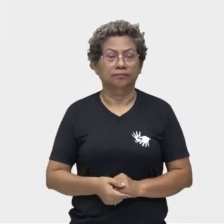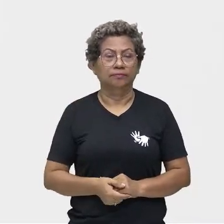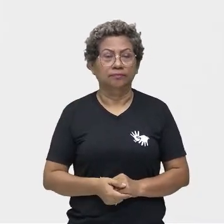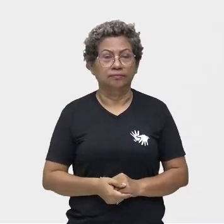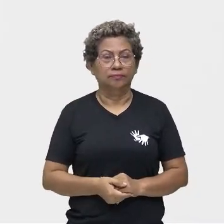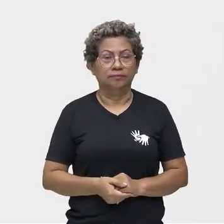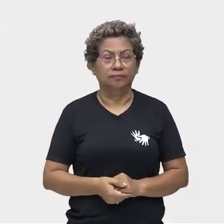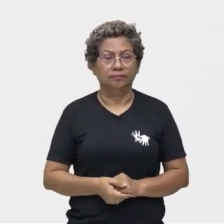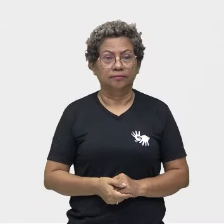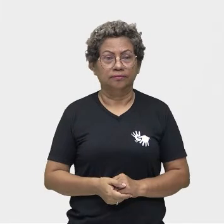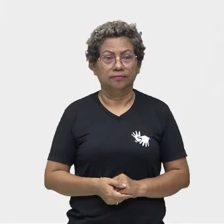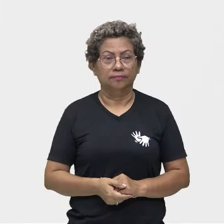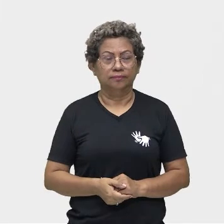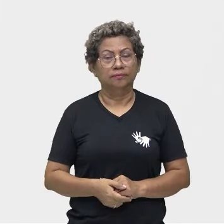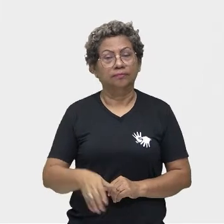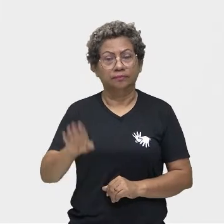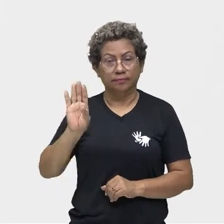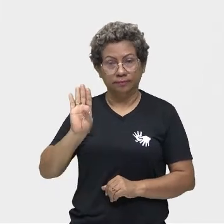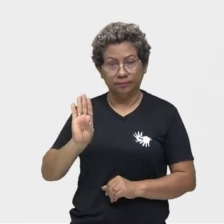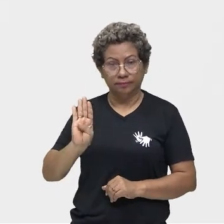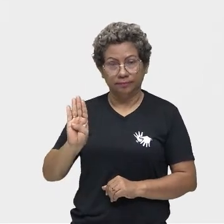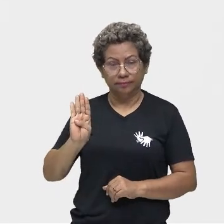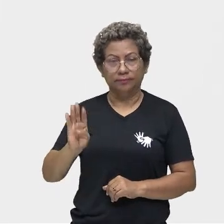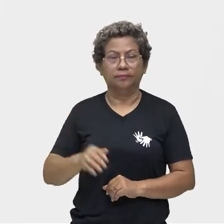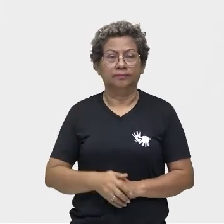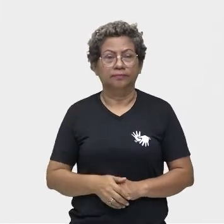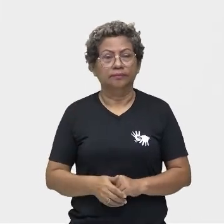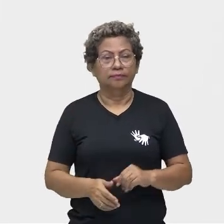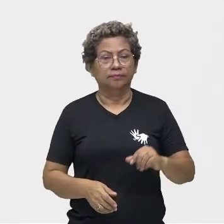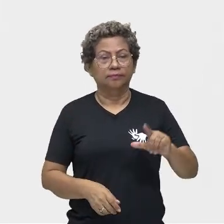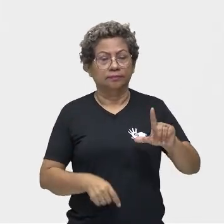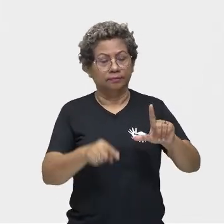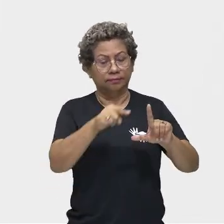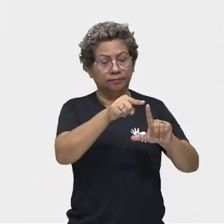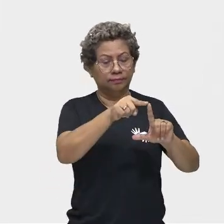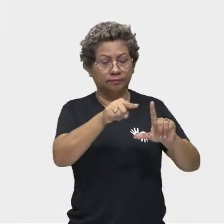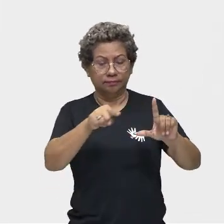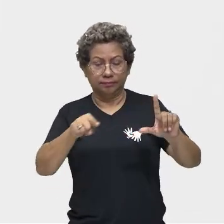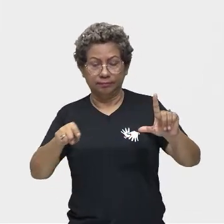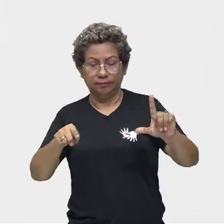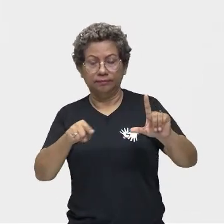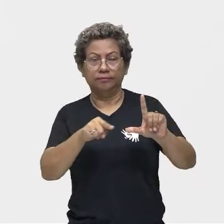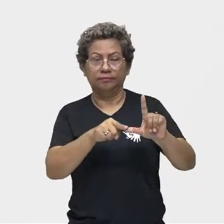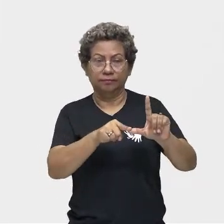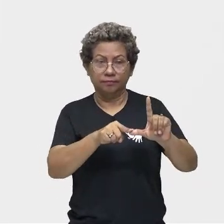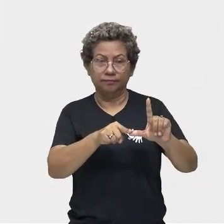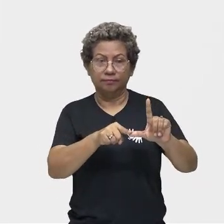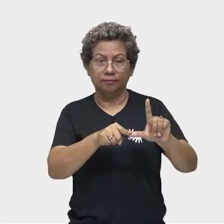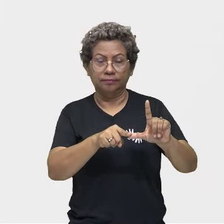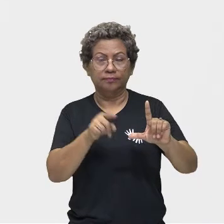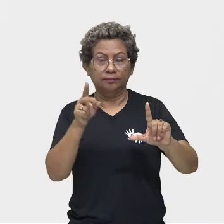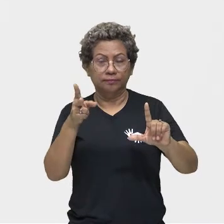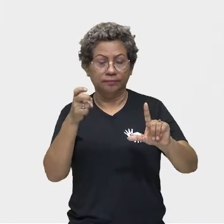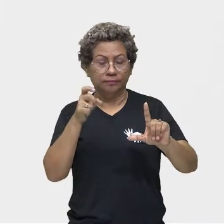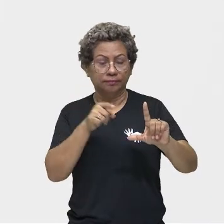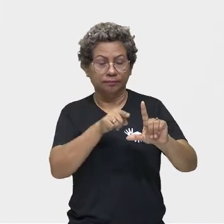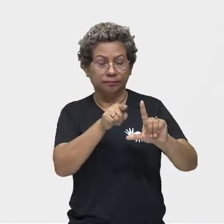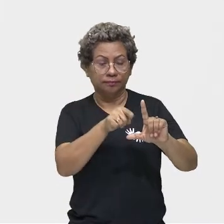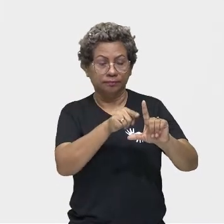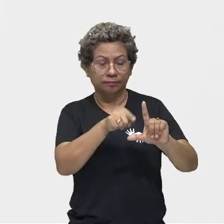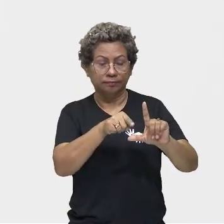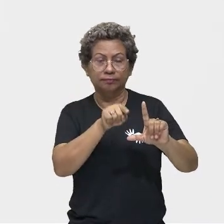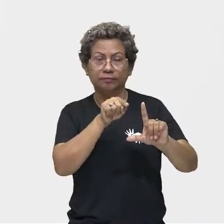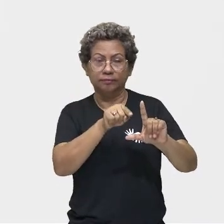Nosso próximo item aqui, ó, o x, ele já aparece para ser calculado